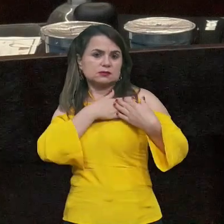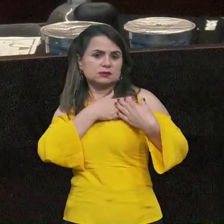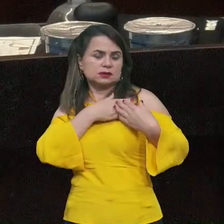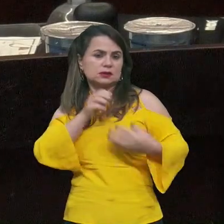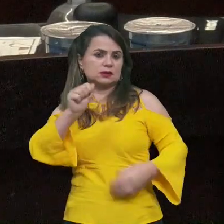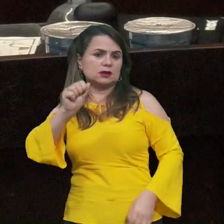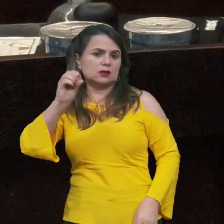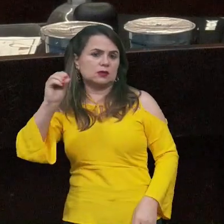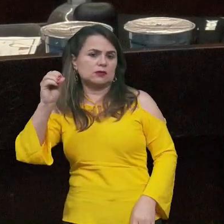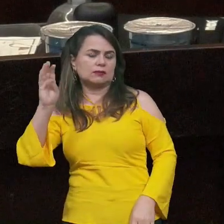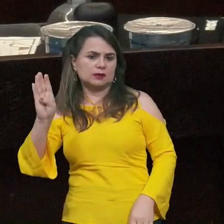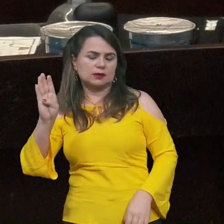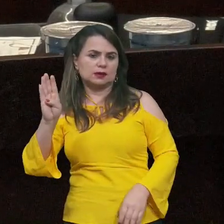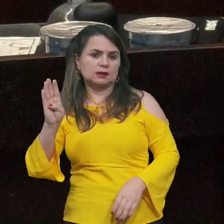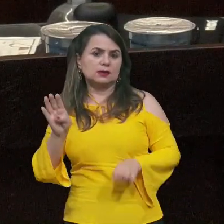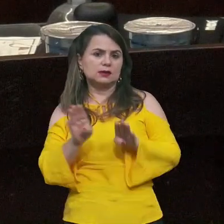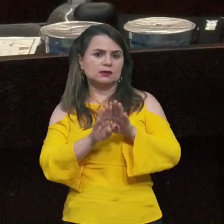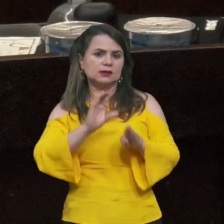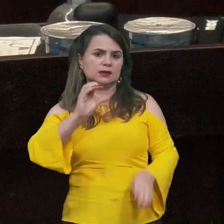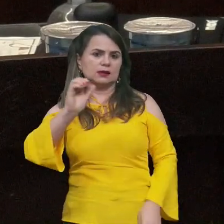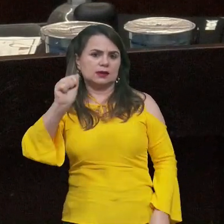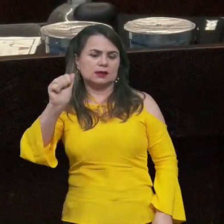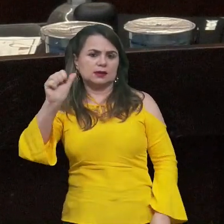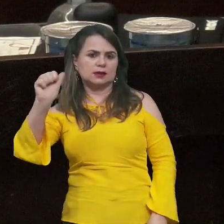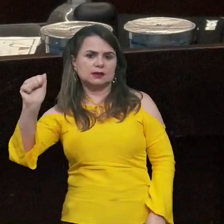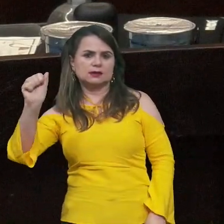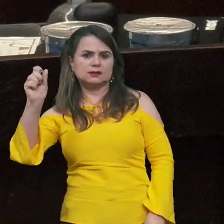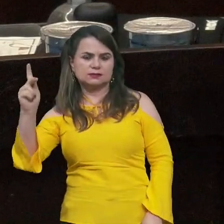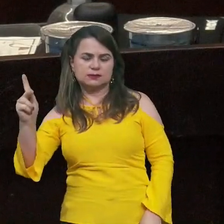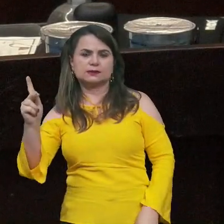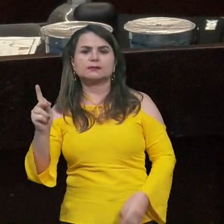OAB e CAASP na cidade de Marília.